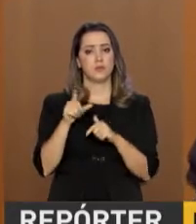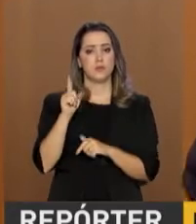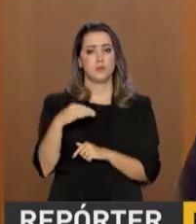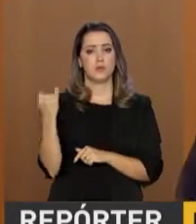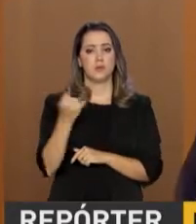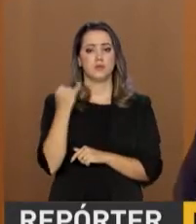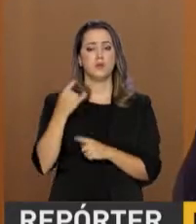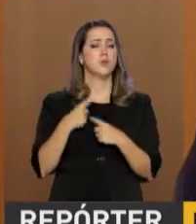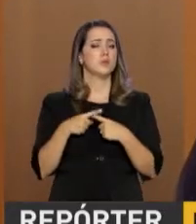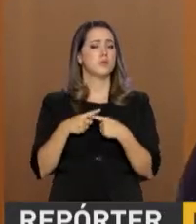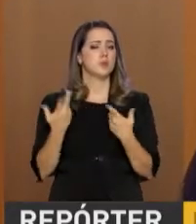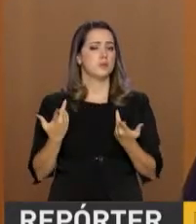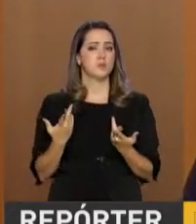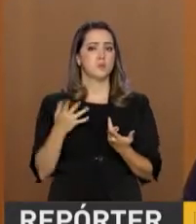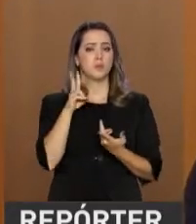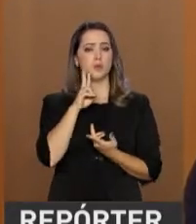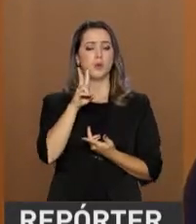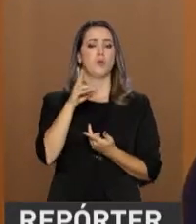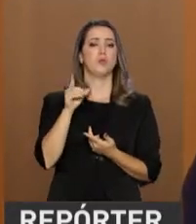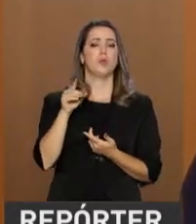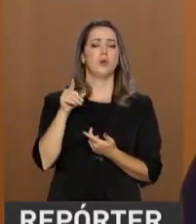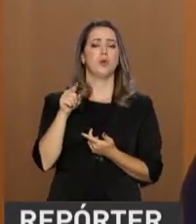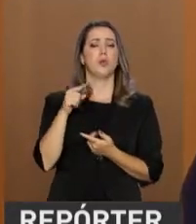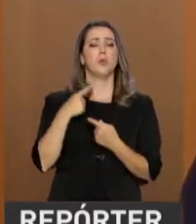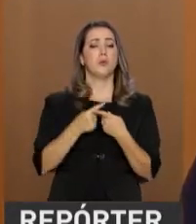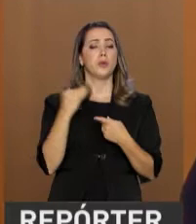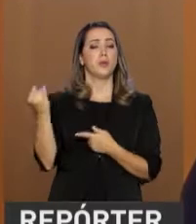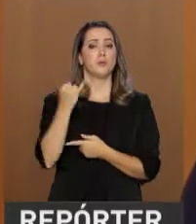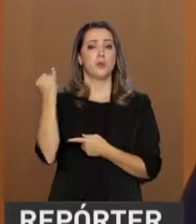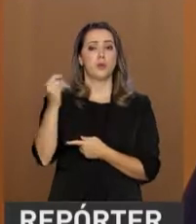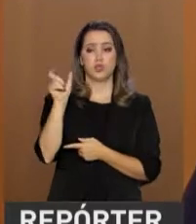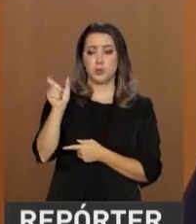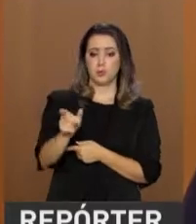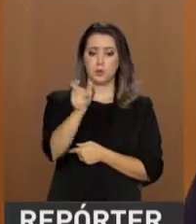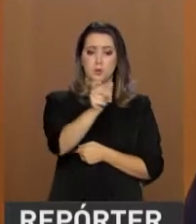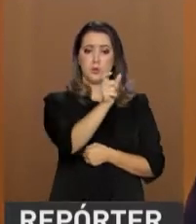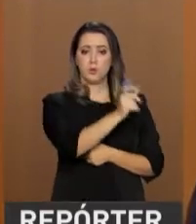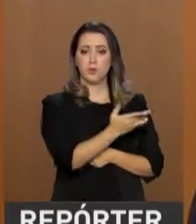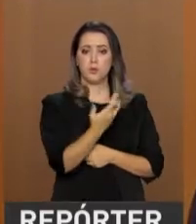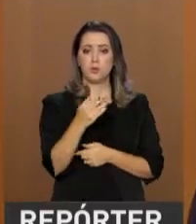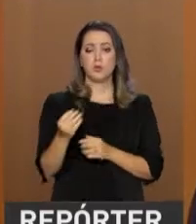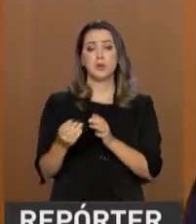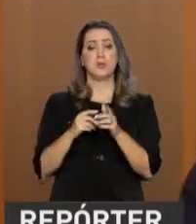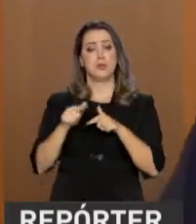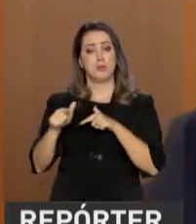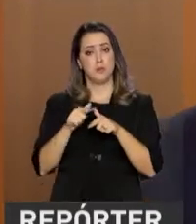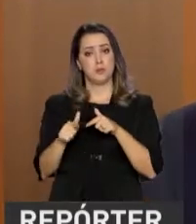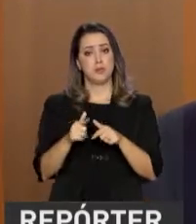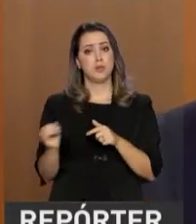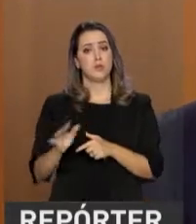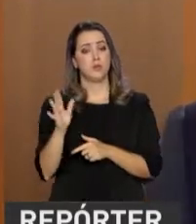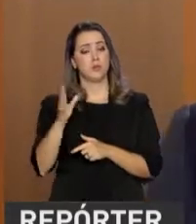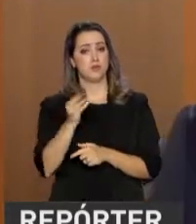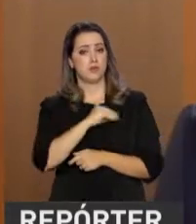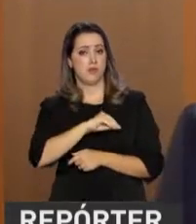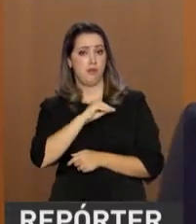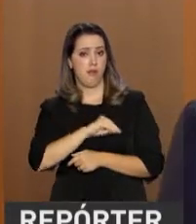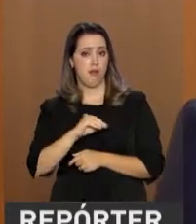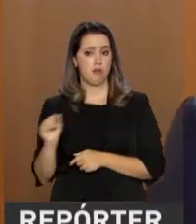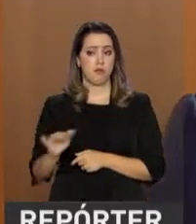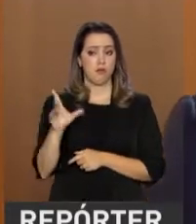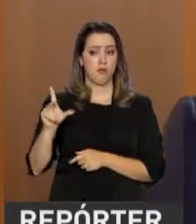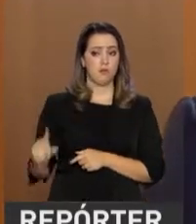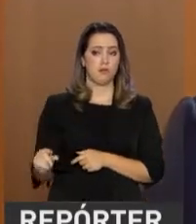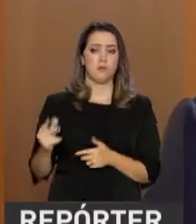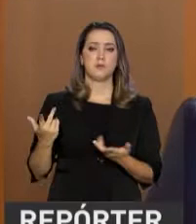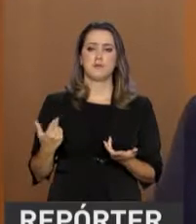importante porque, em última análise, o que é que interessa para as pessoas? Emprego, salário, inflação baixa.